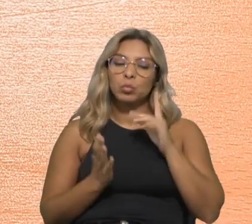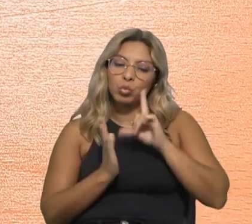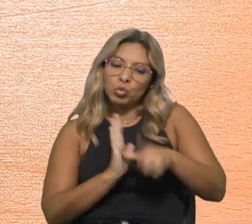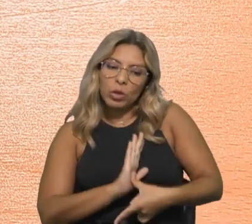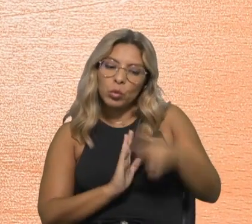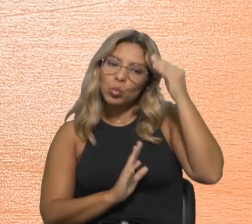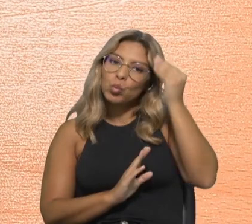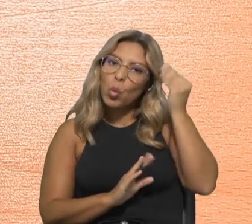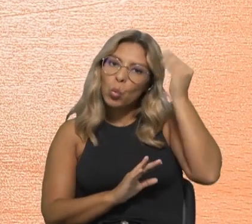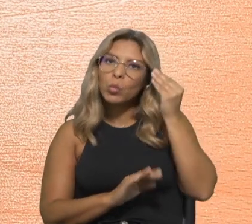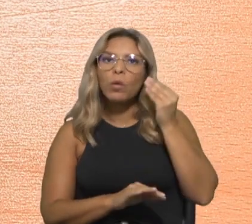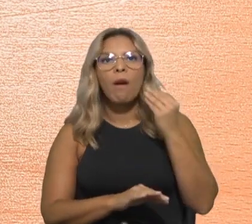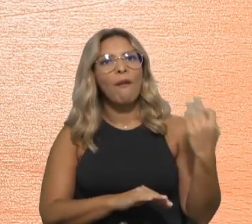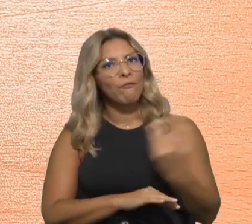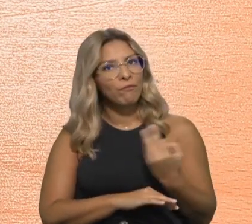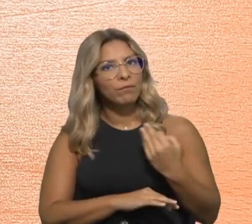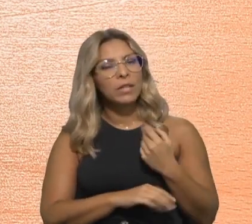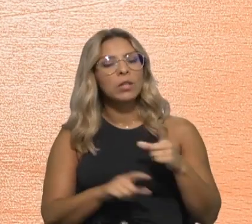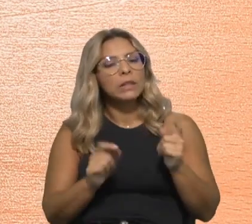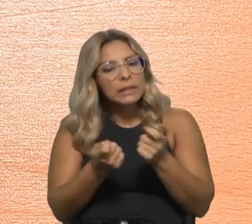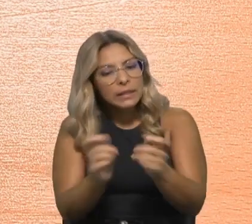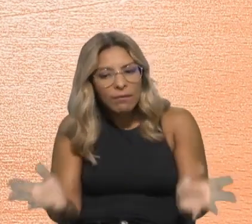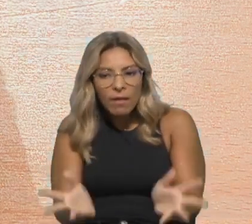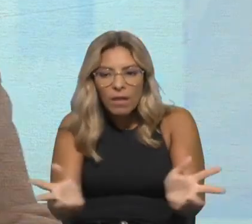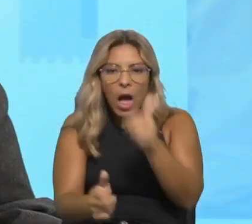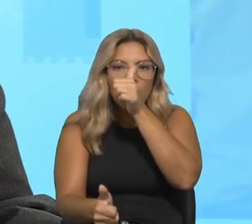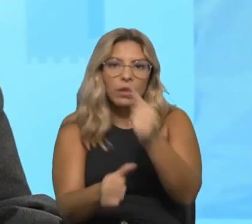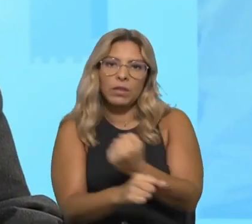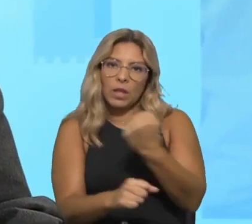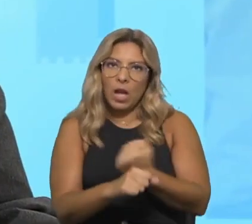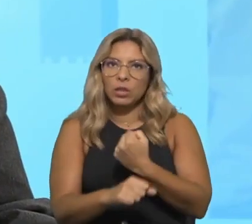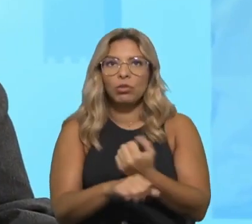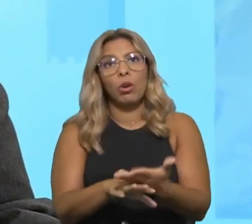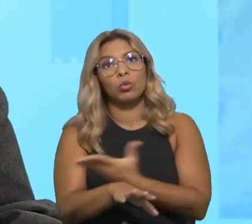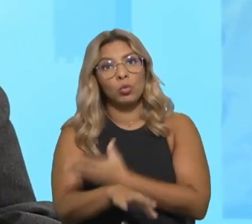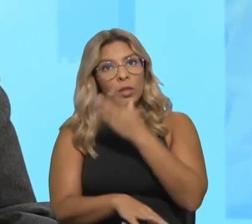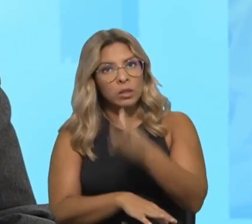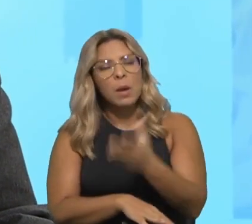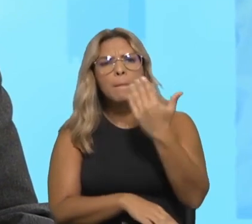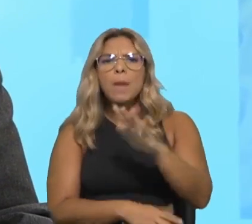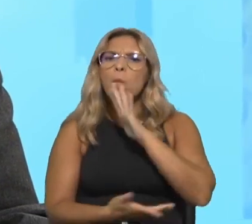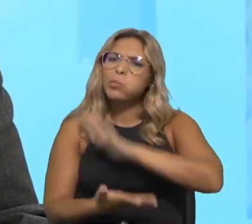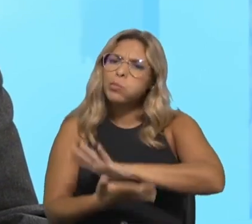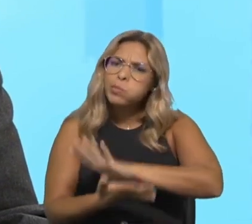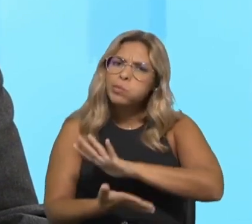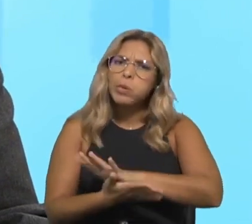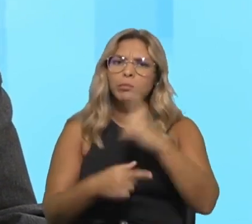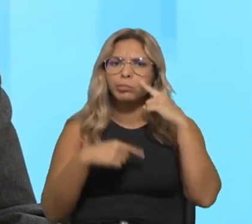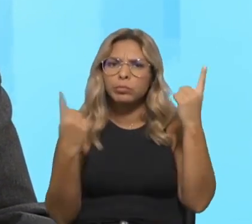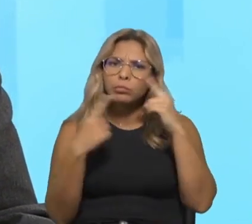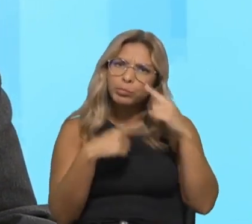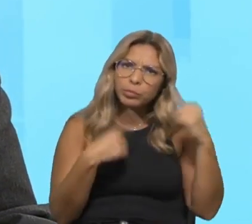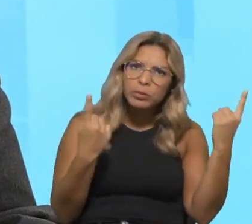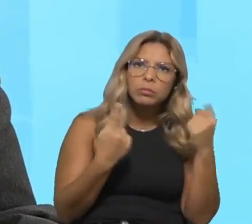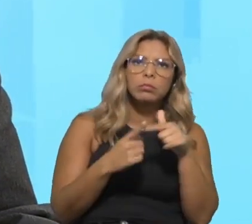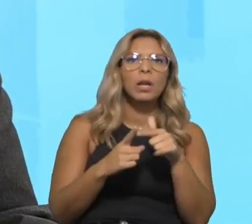sonhos era de facto não só promover Essas atividades a que me referi mas também fazer publicações que possam de algum modo